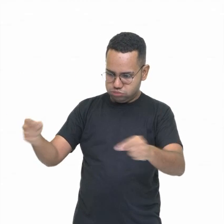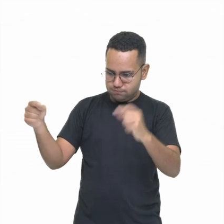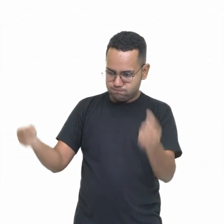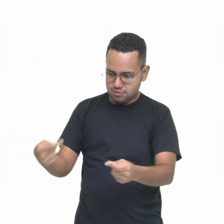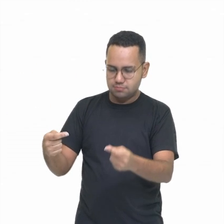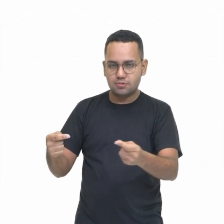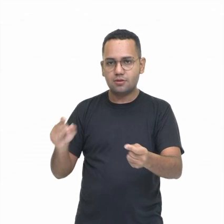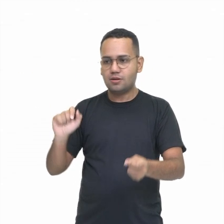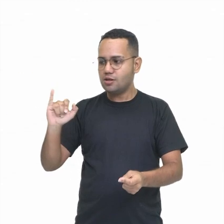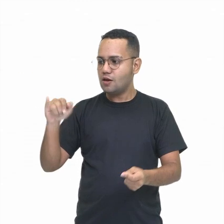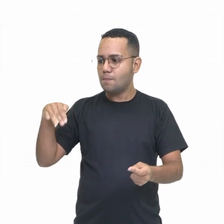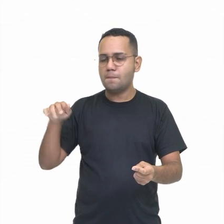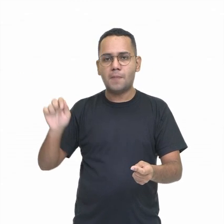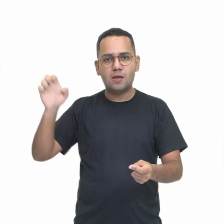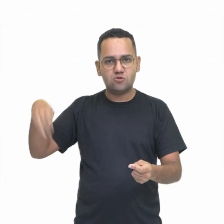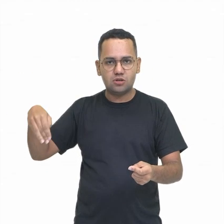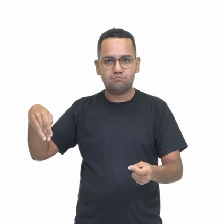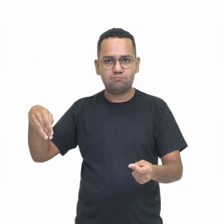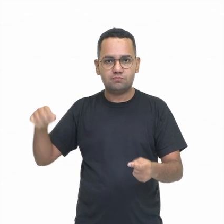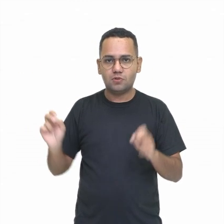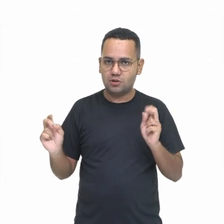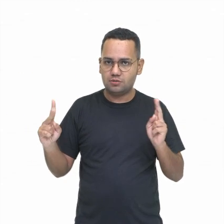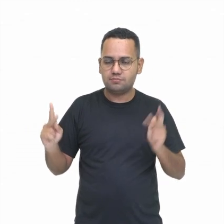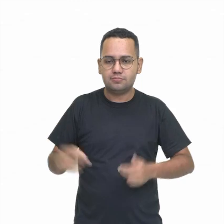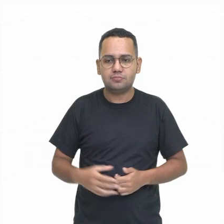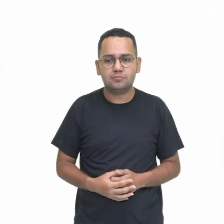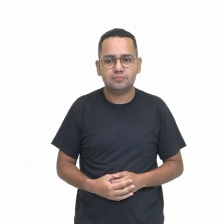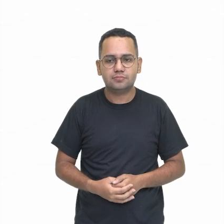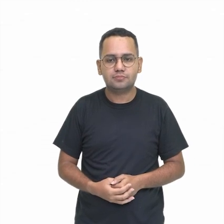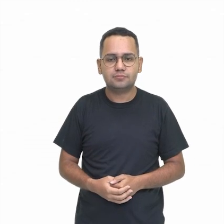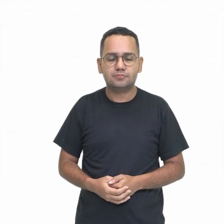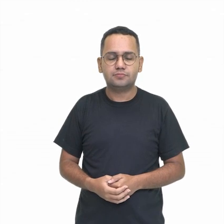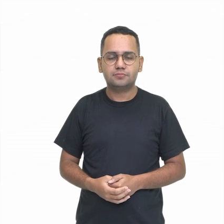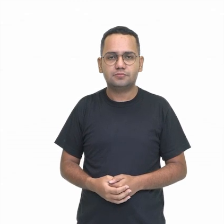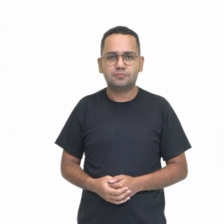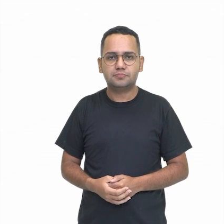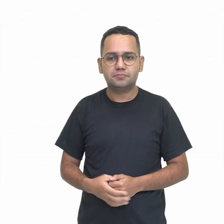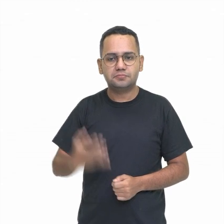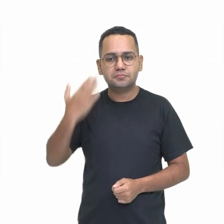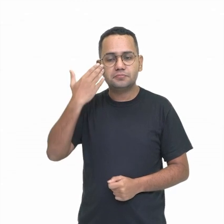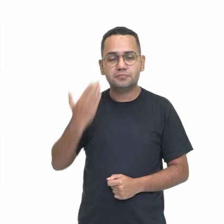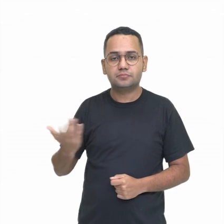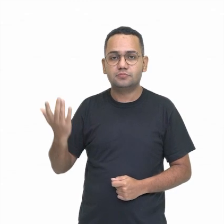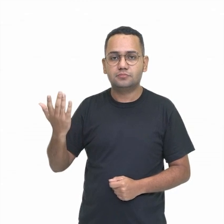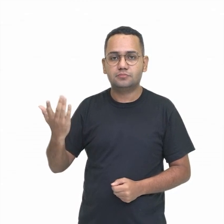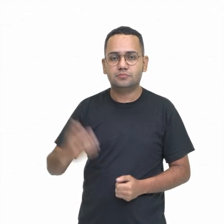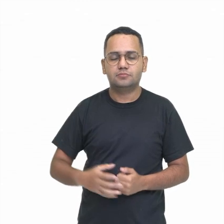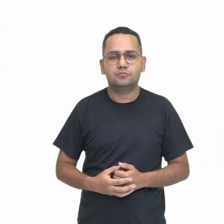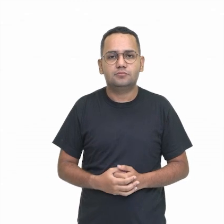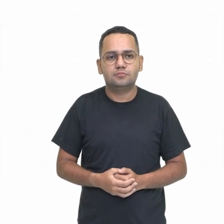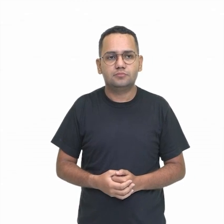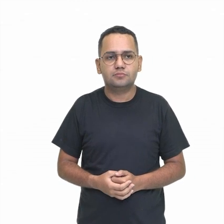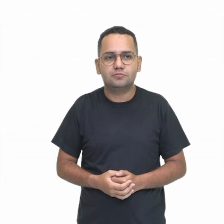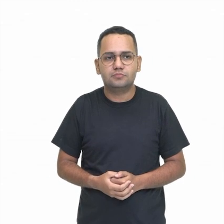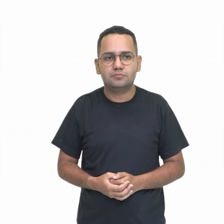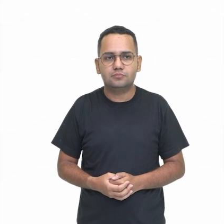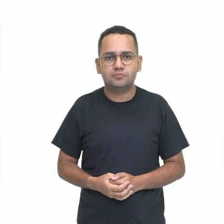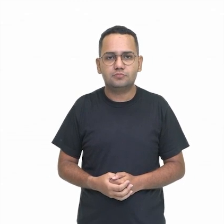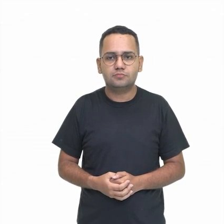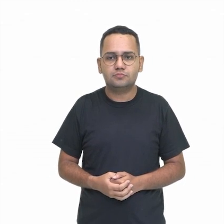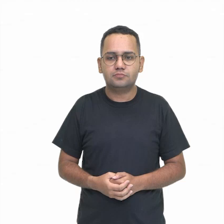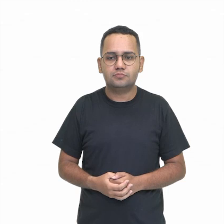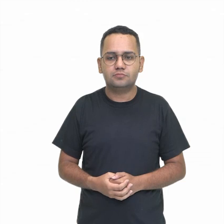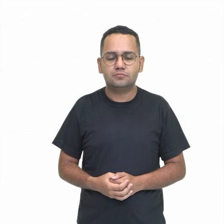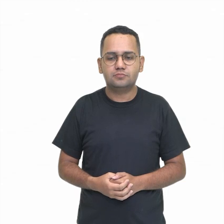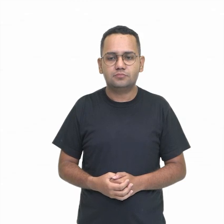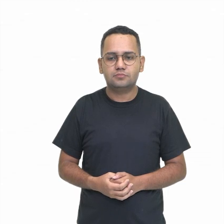aí da nossa função vai ser somente os elementos -6 - 3 0 3